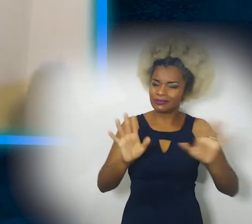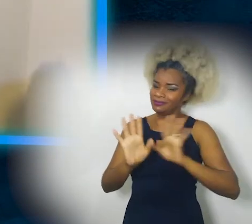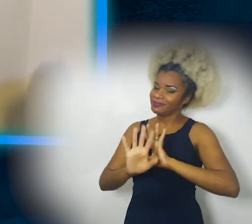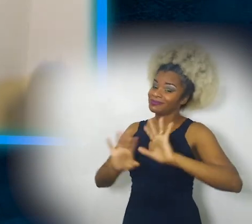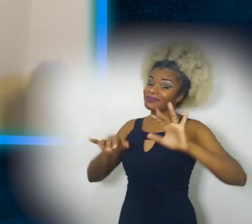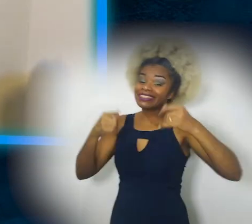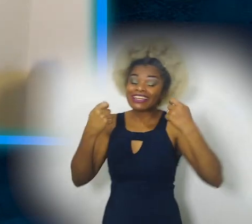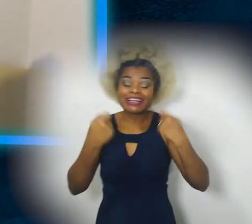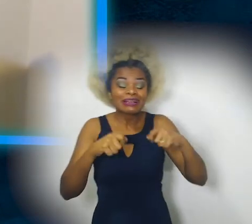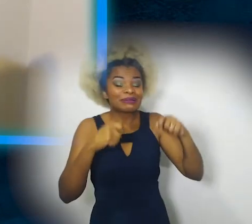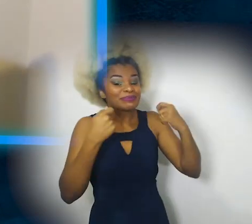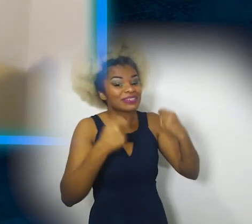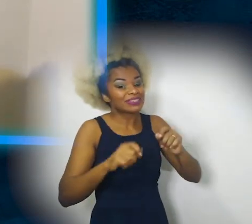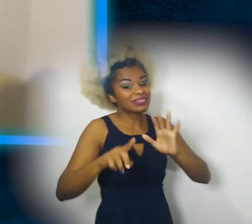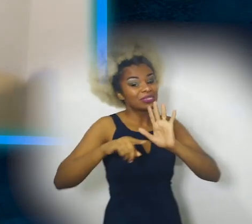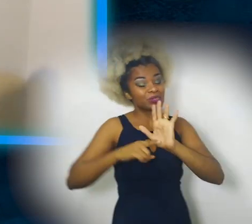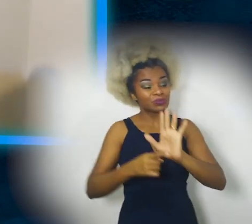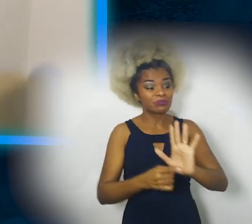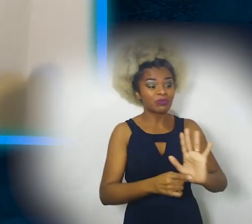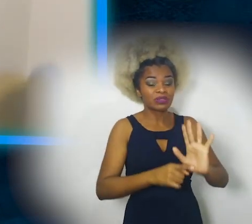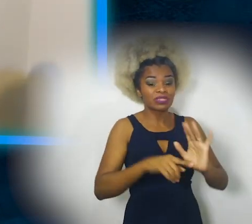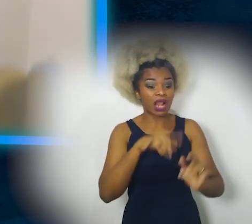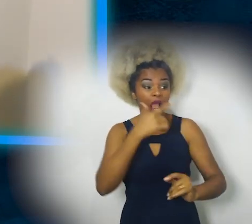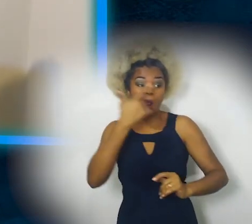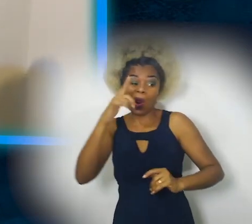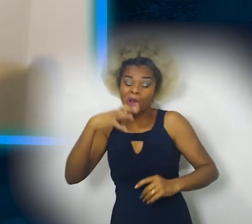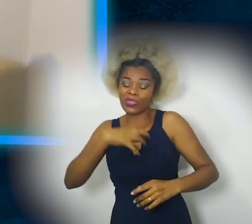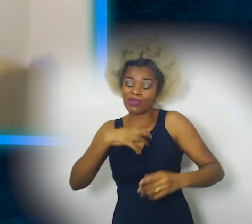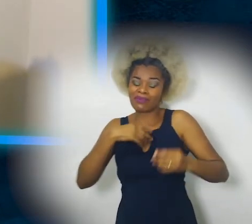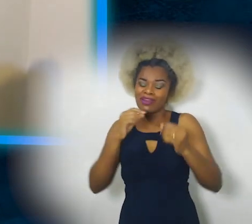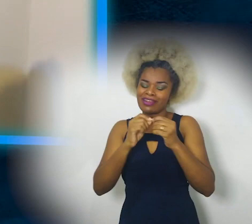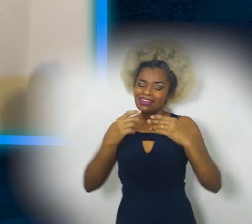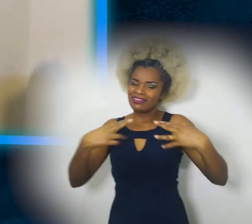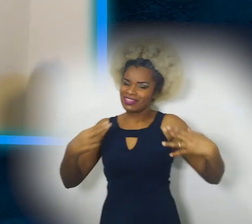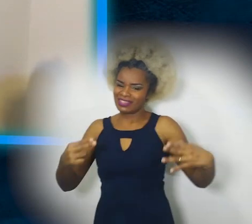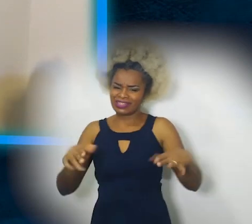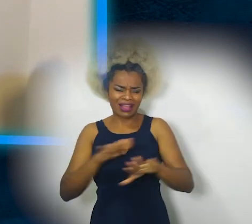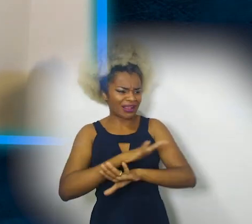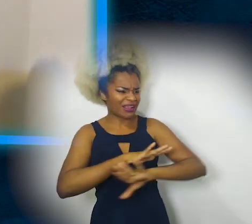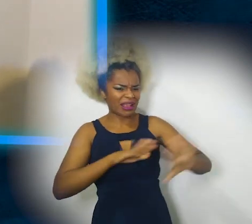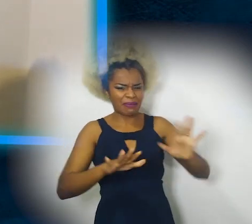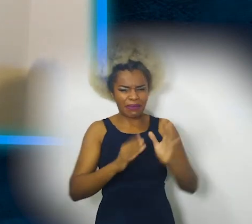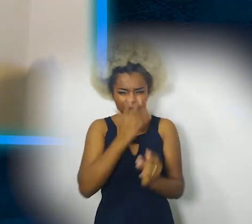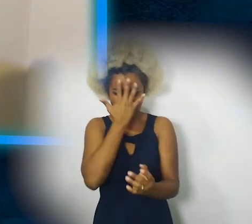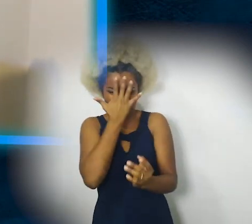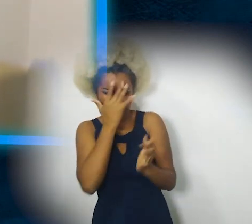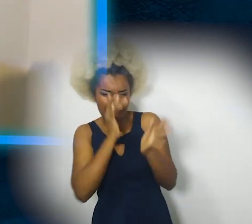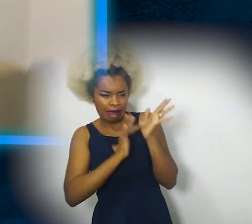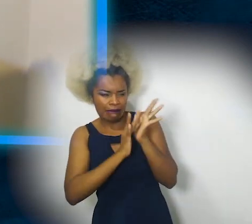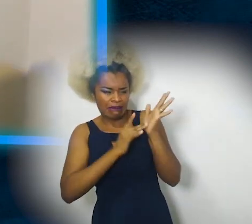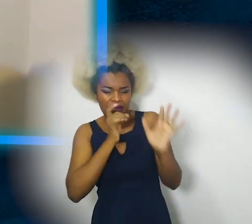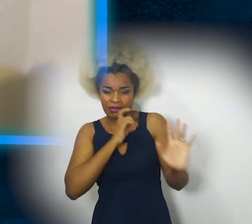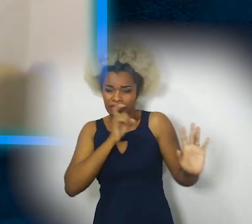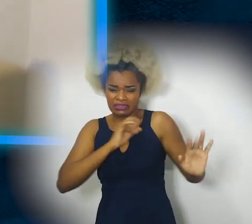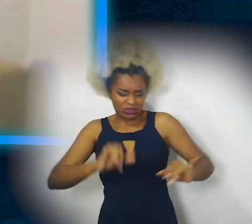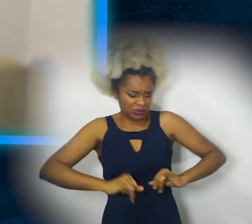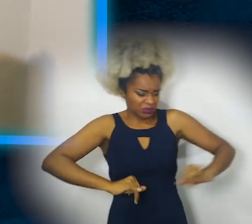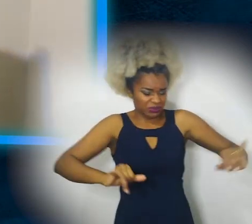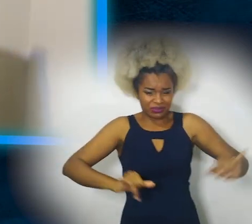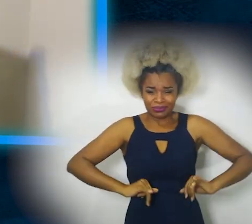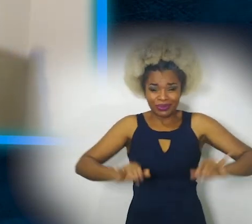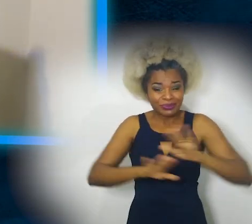É preciso mostrar a outra face, e acabar com o disfarce de